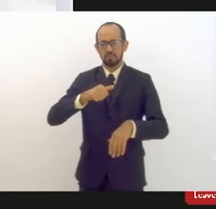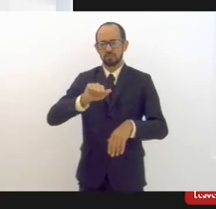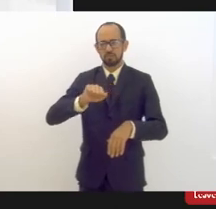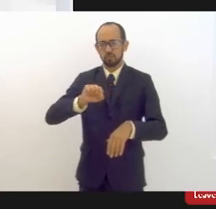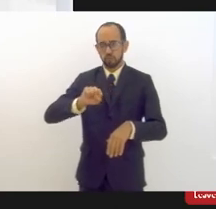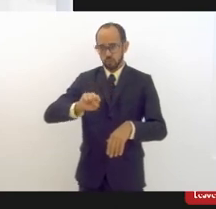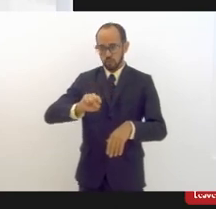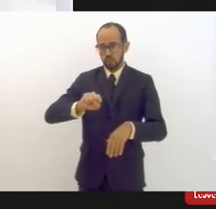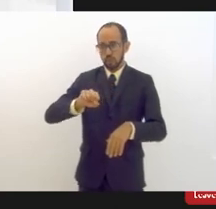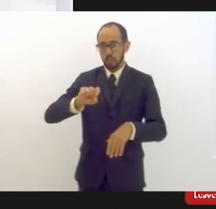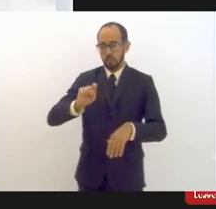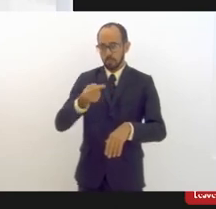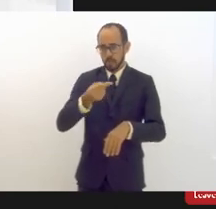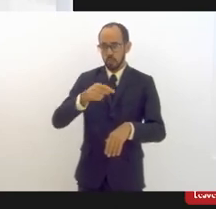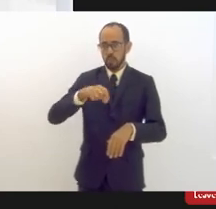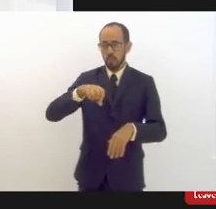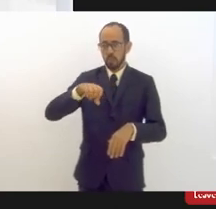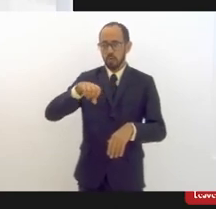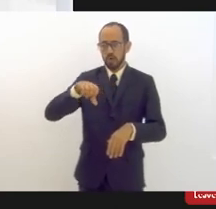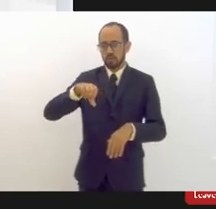718.984 alunos, sendo